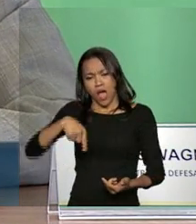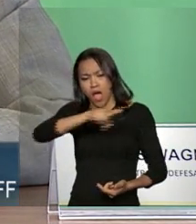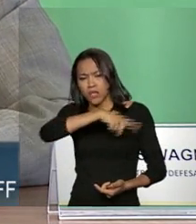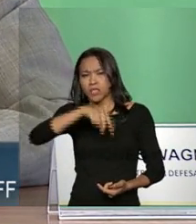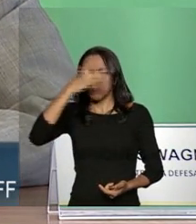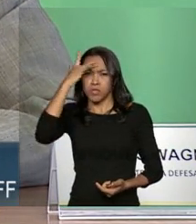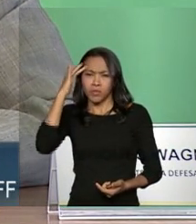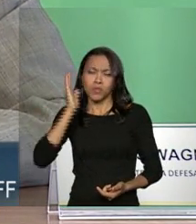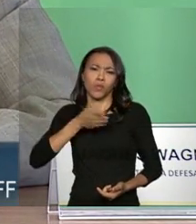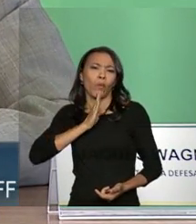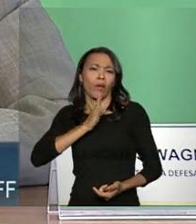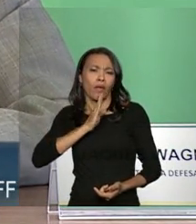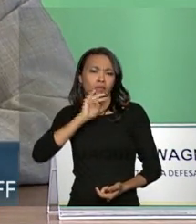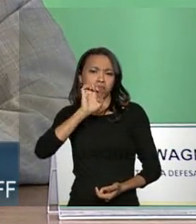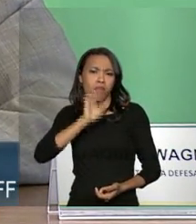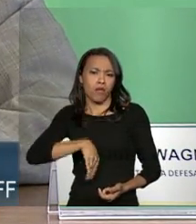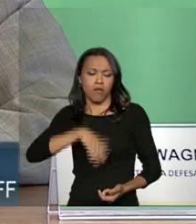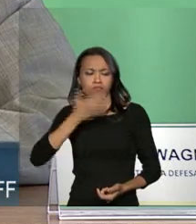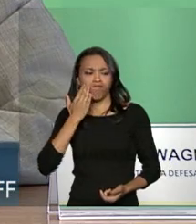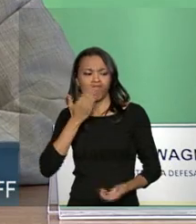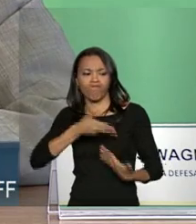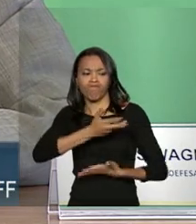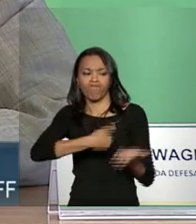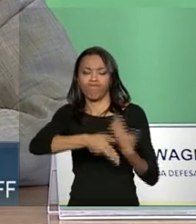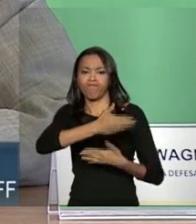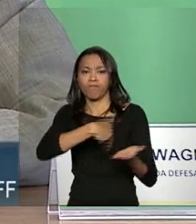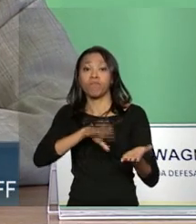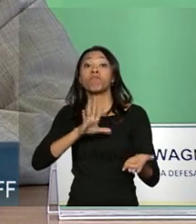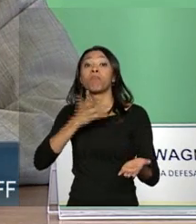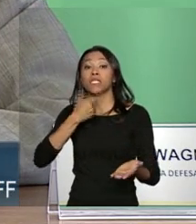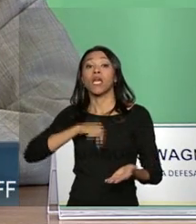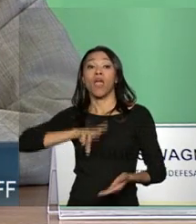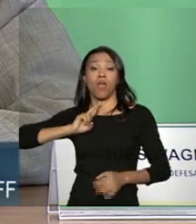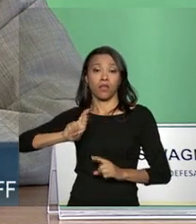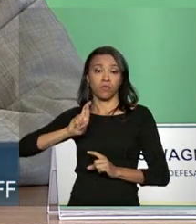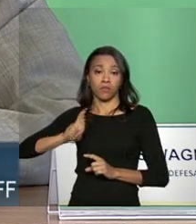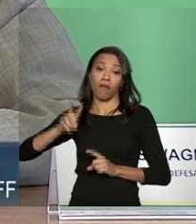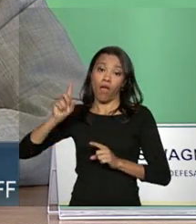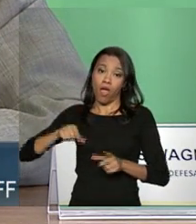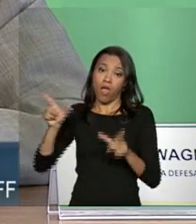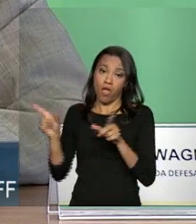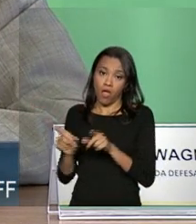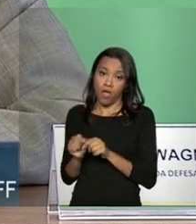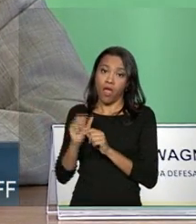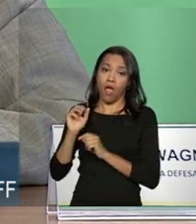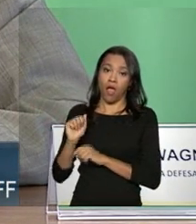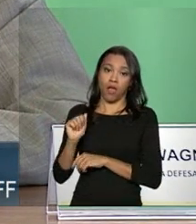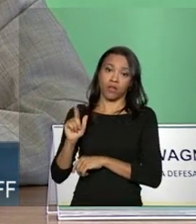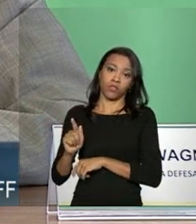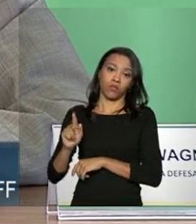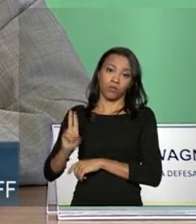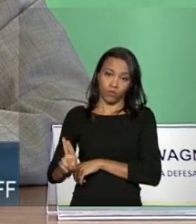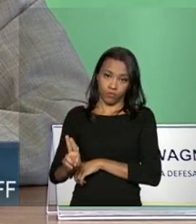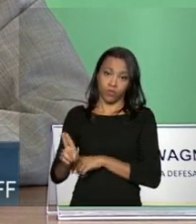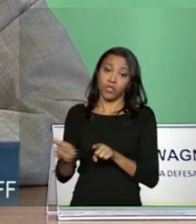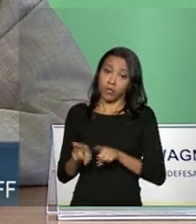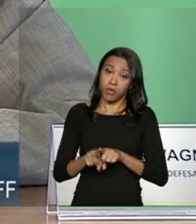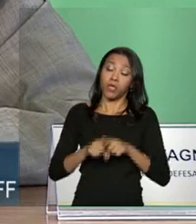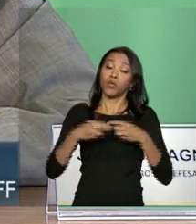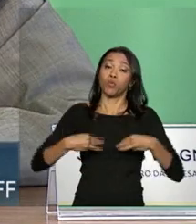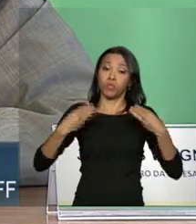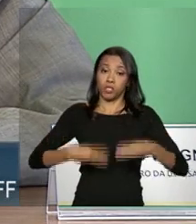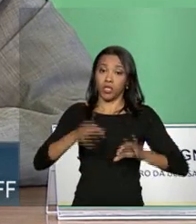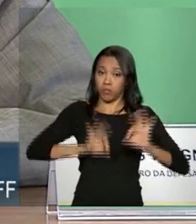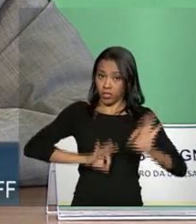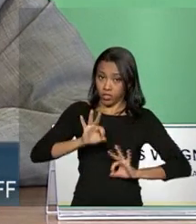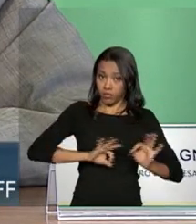se conhecem, conversam, mas quem comanda essa parte é a AGU e o Ministério do Planejamento mais diretamente. A